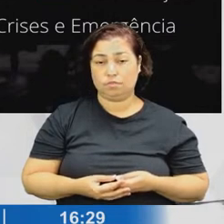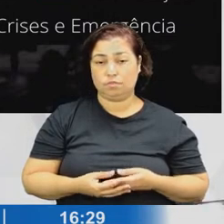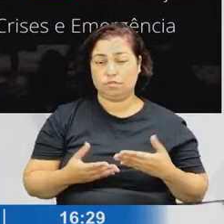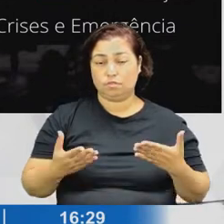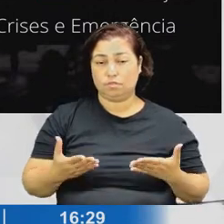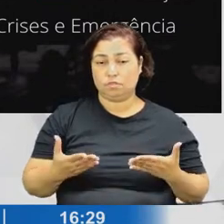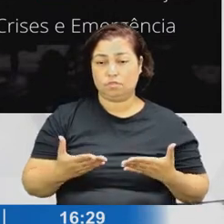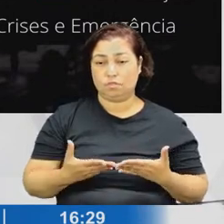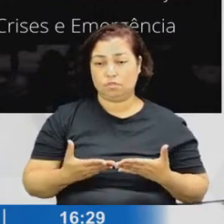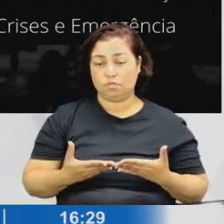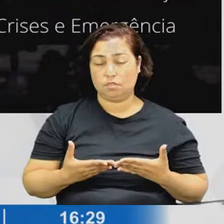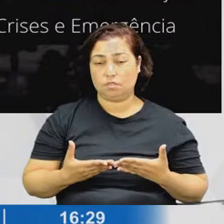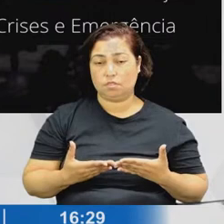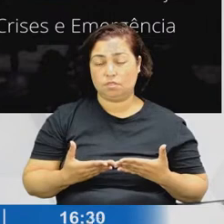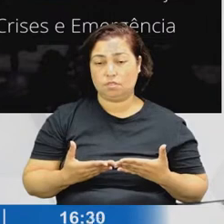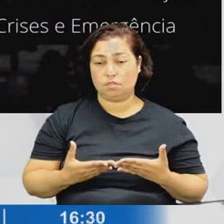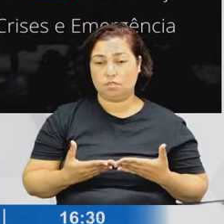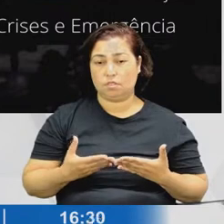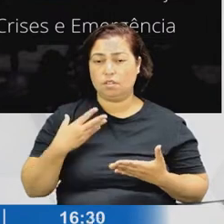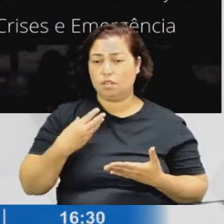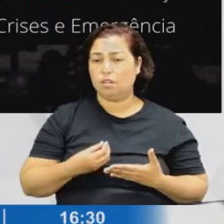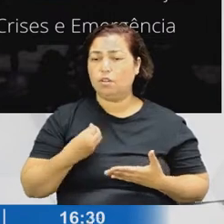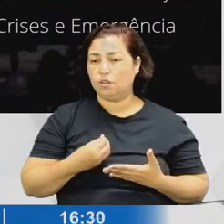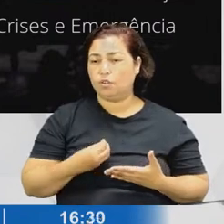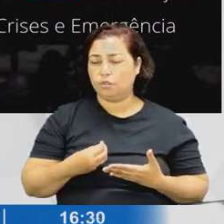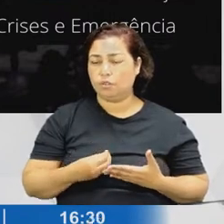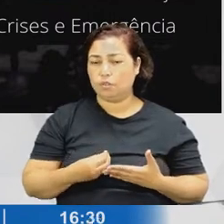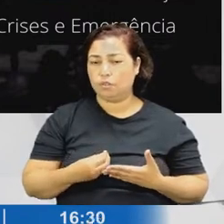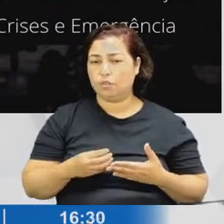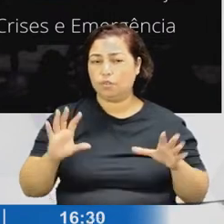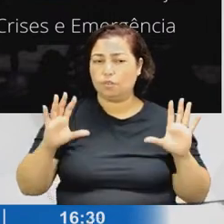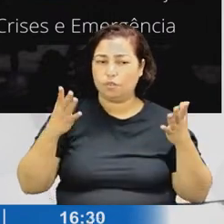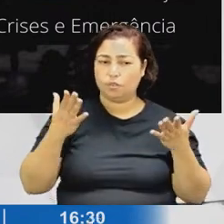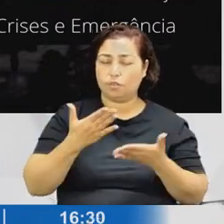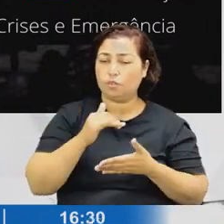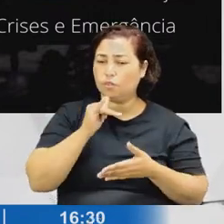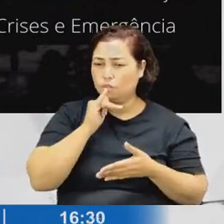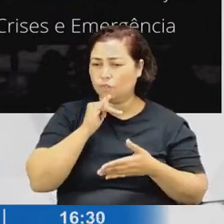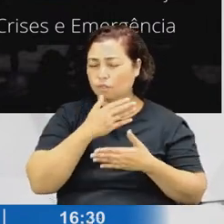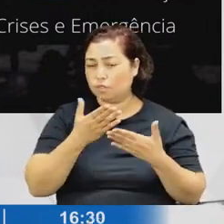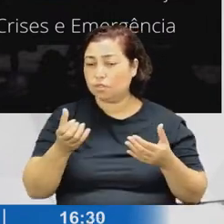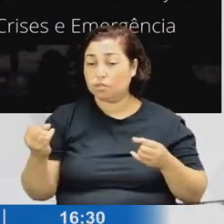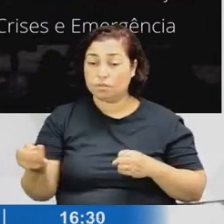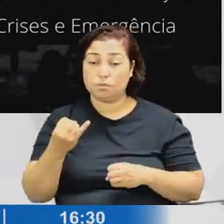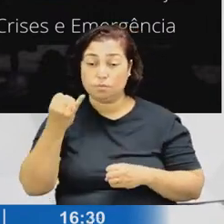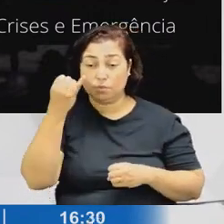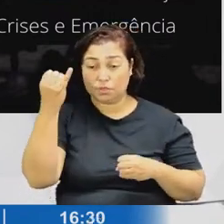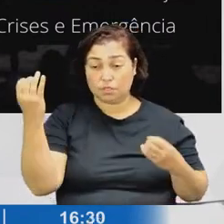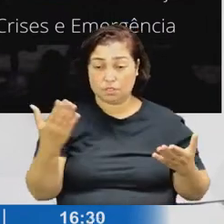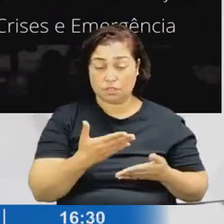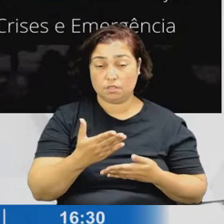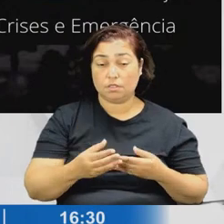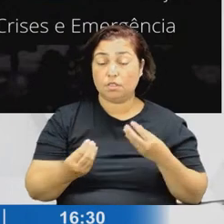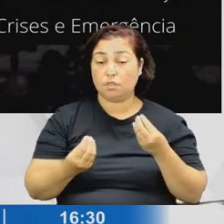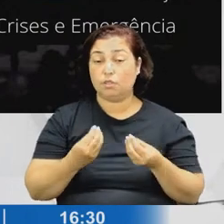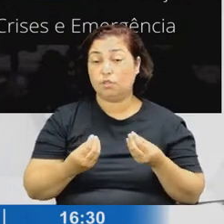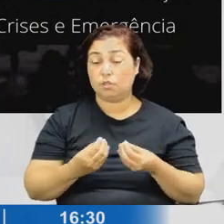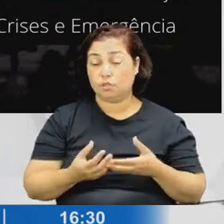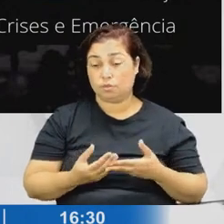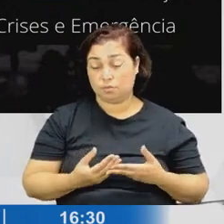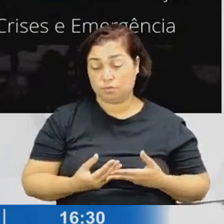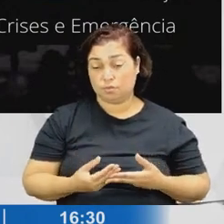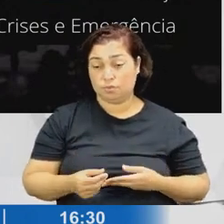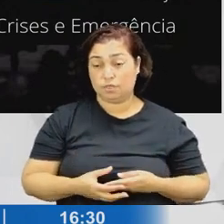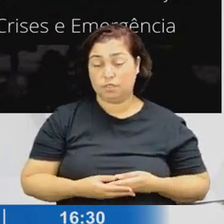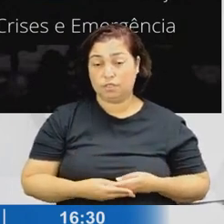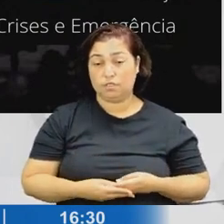minha vida nada de fácil de político né esse evento daqui ele é importante tá Como é que o visionário vai lhe dar